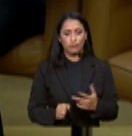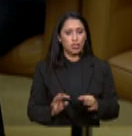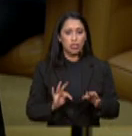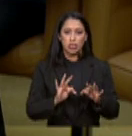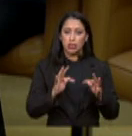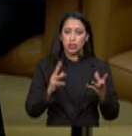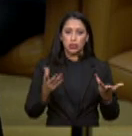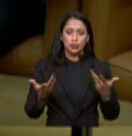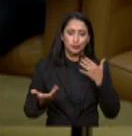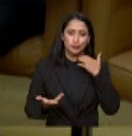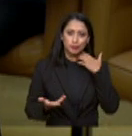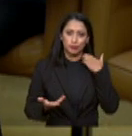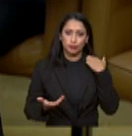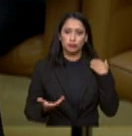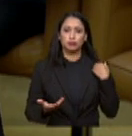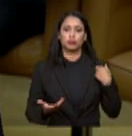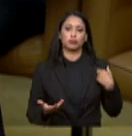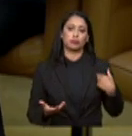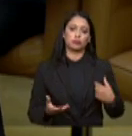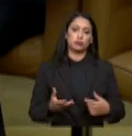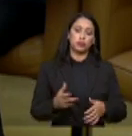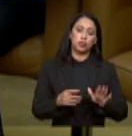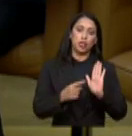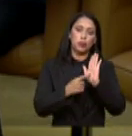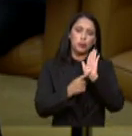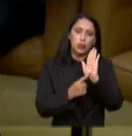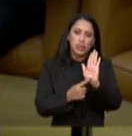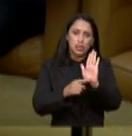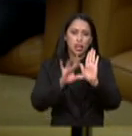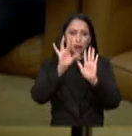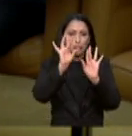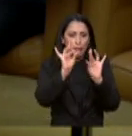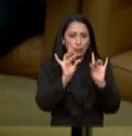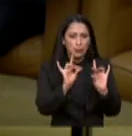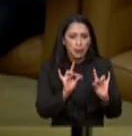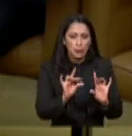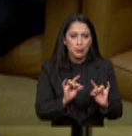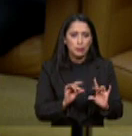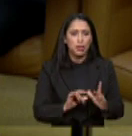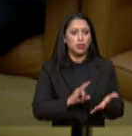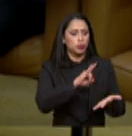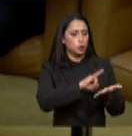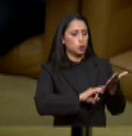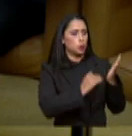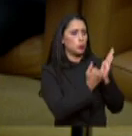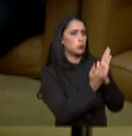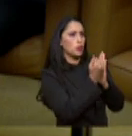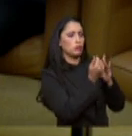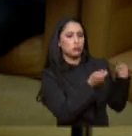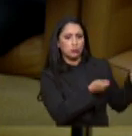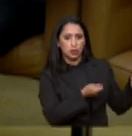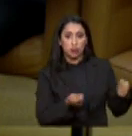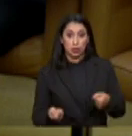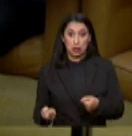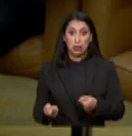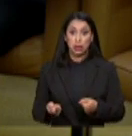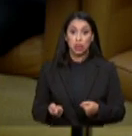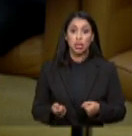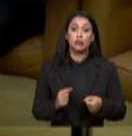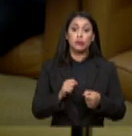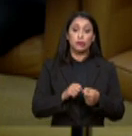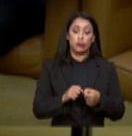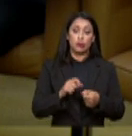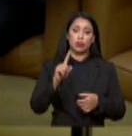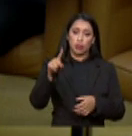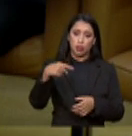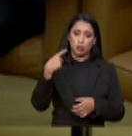curtos, detalhado, usa uma beca preta. E está demonstrado analiticamente na petição inicial e foram depois corroborados